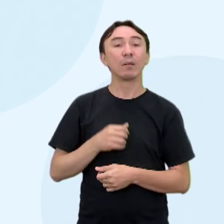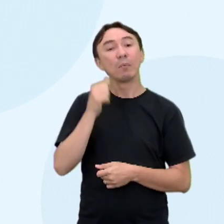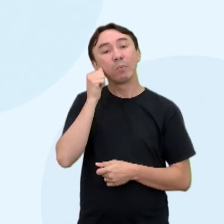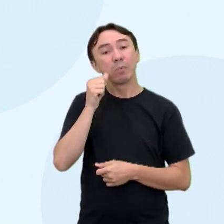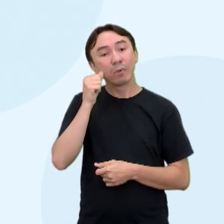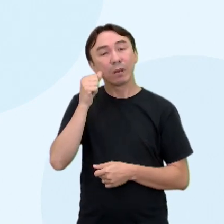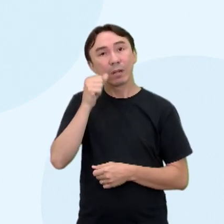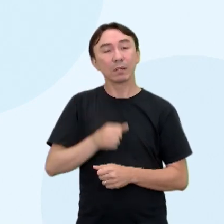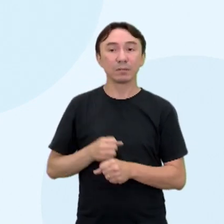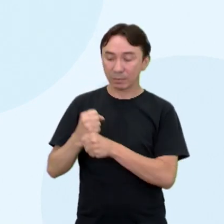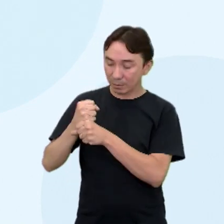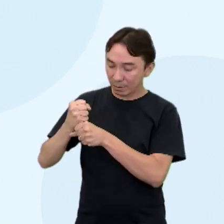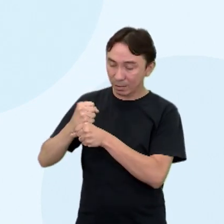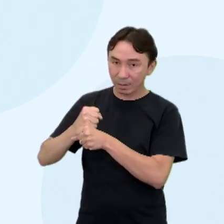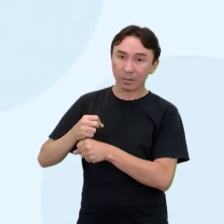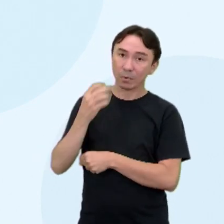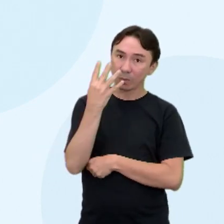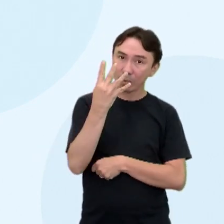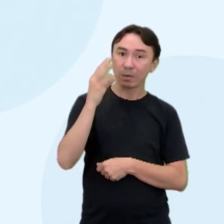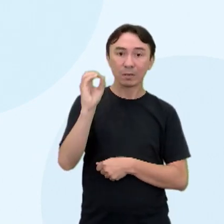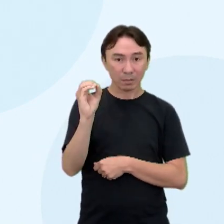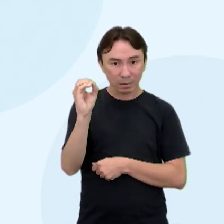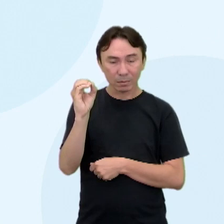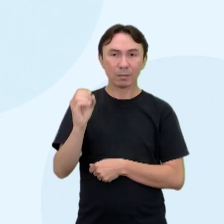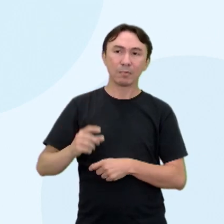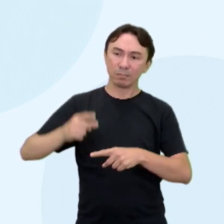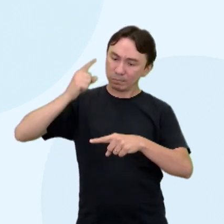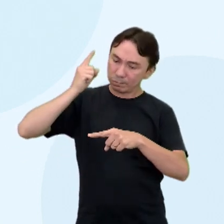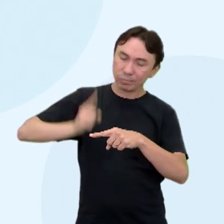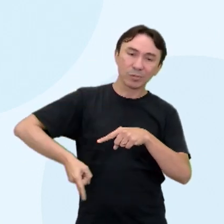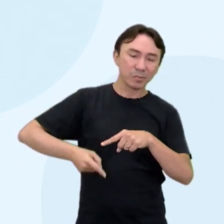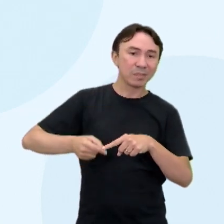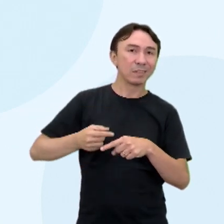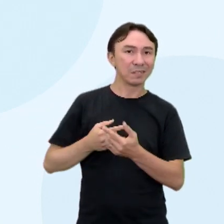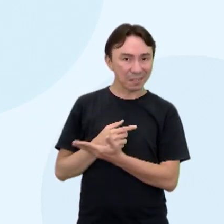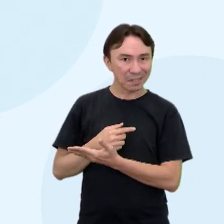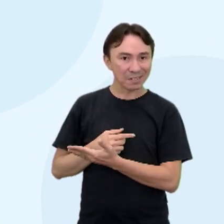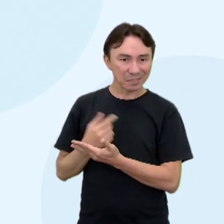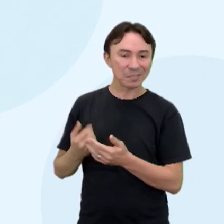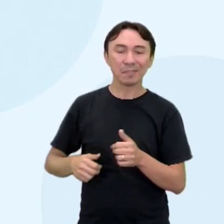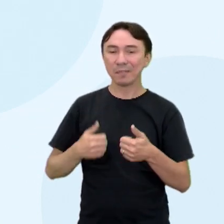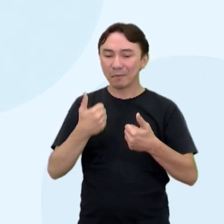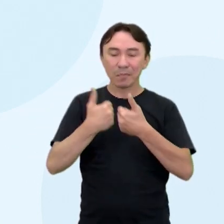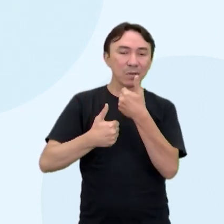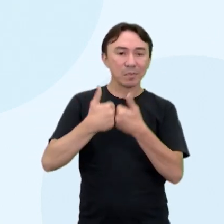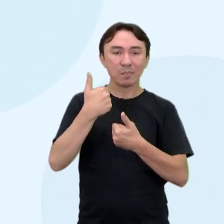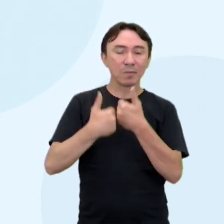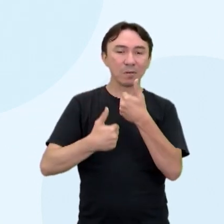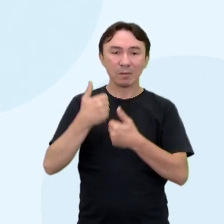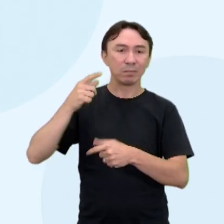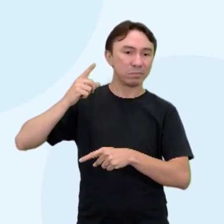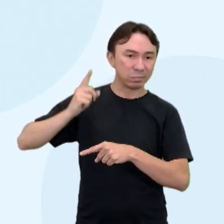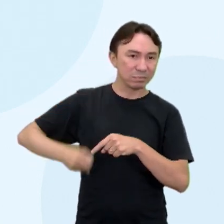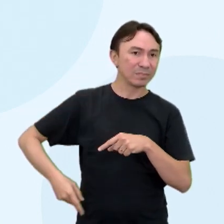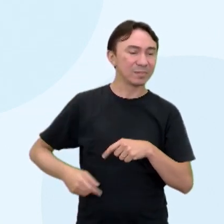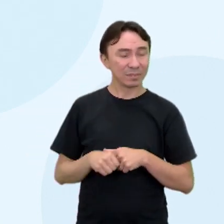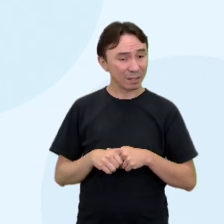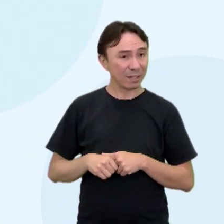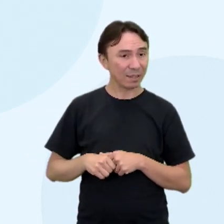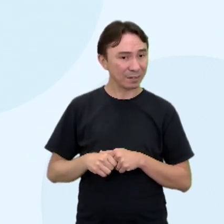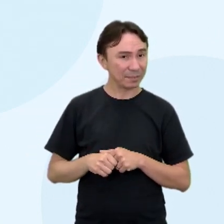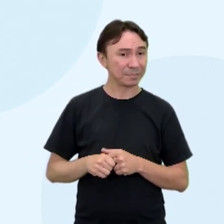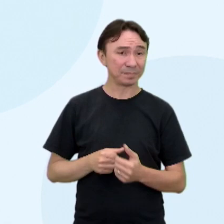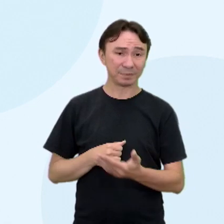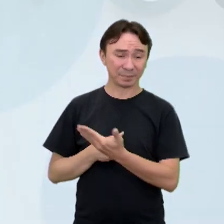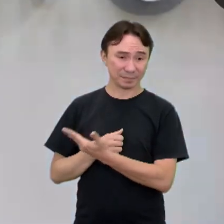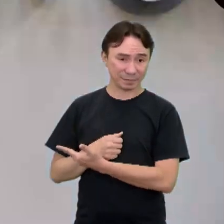no Brasil. Você falou na sua aula sobre isso. Já falei, sim. Quando você for introduzir esse assunto, não tem como não falar sobre isso. Não tem como não falar. E a questão de